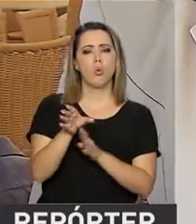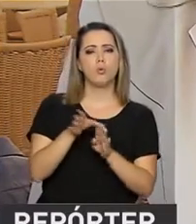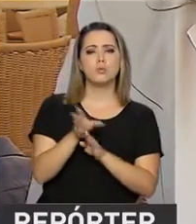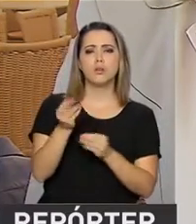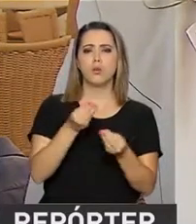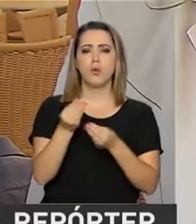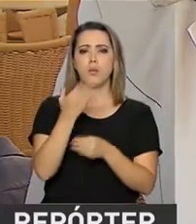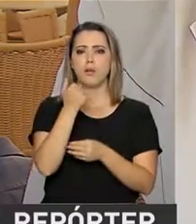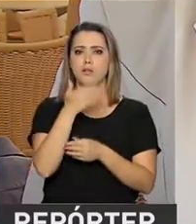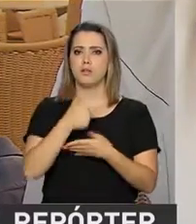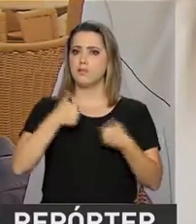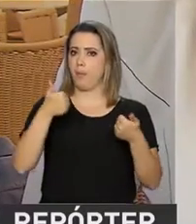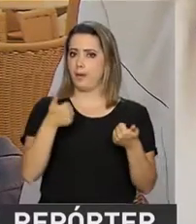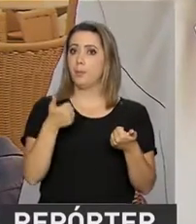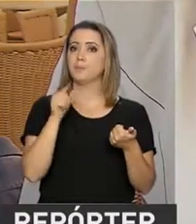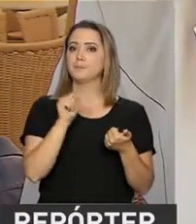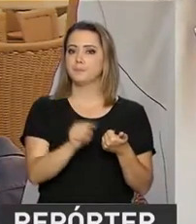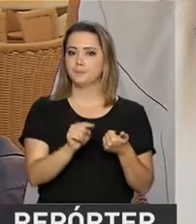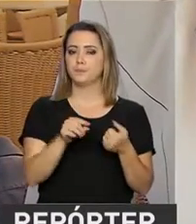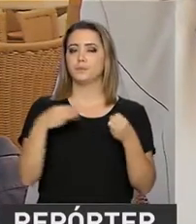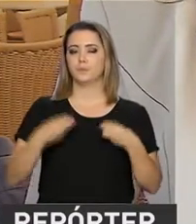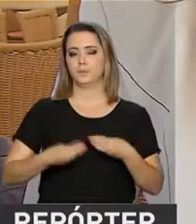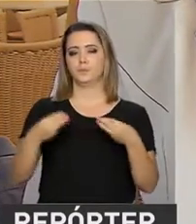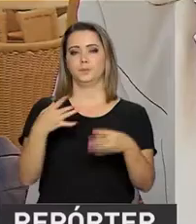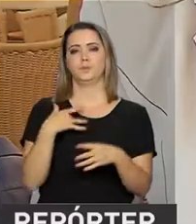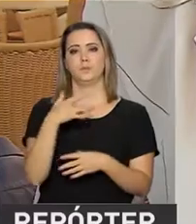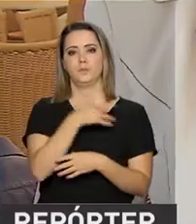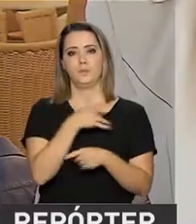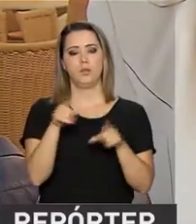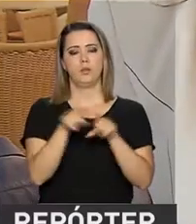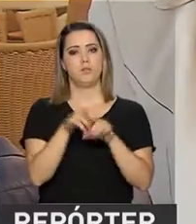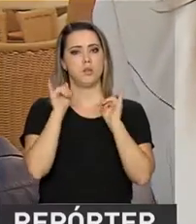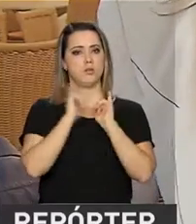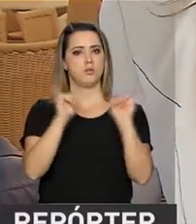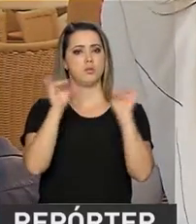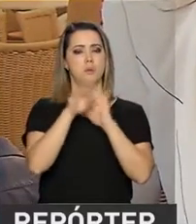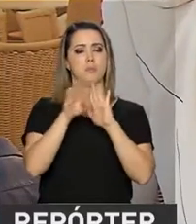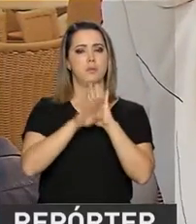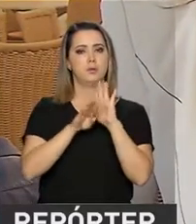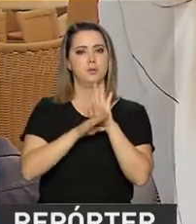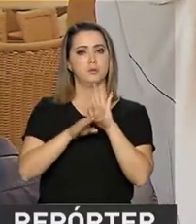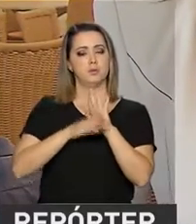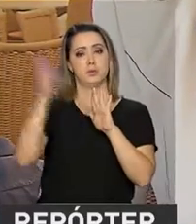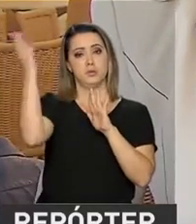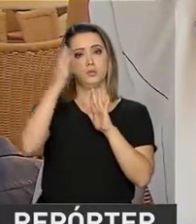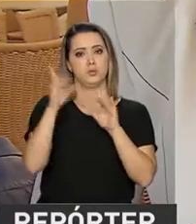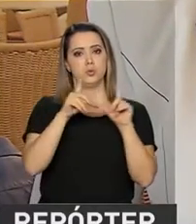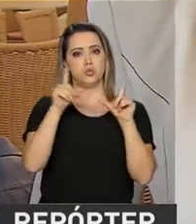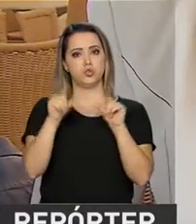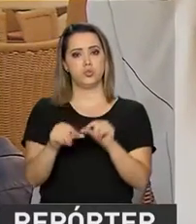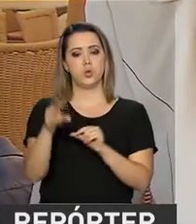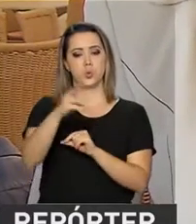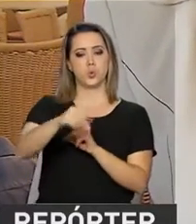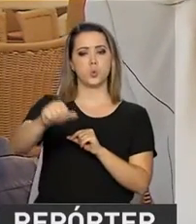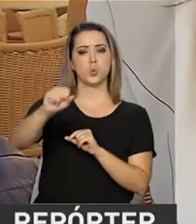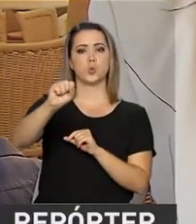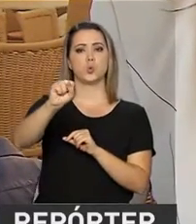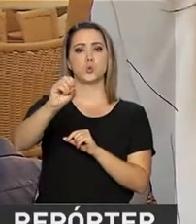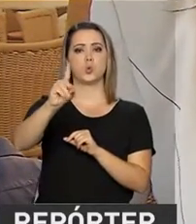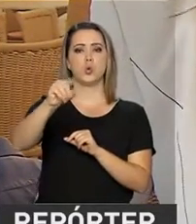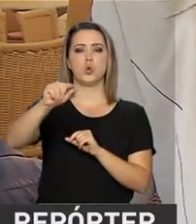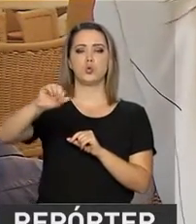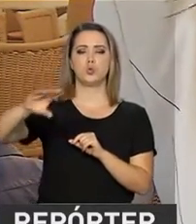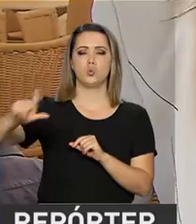saudável além disso o ministério da saúde lançou o plano nacional de redução de sódio em alimentos processados